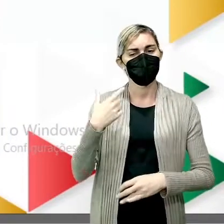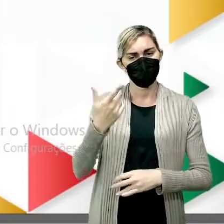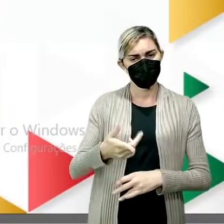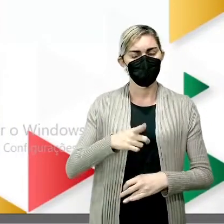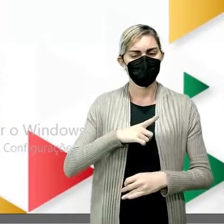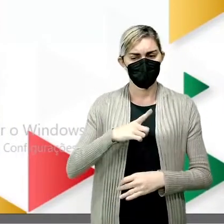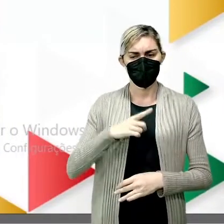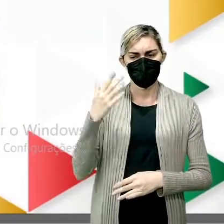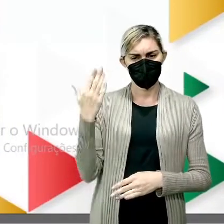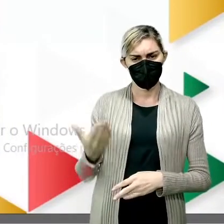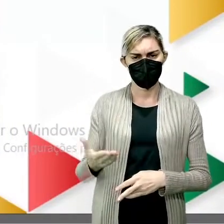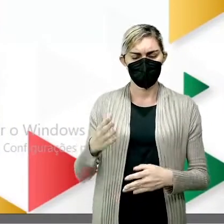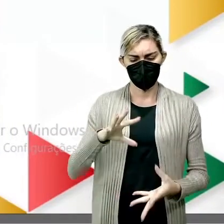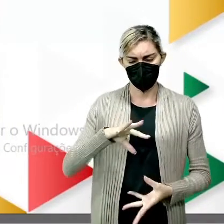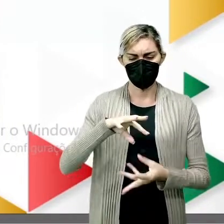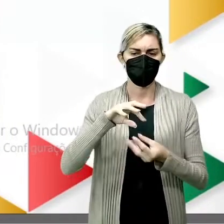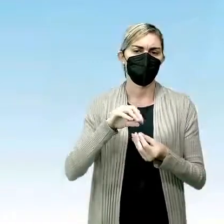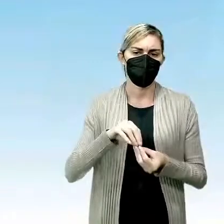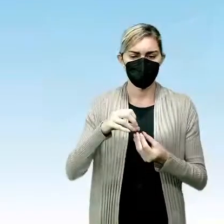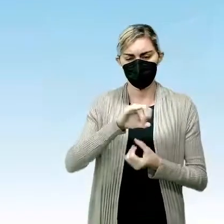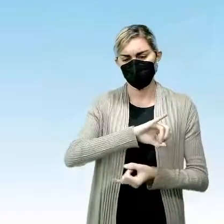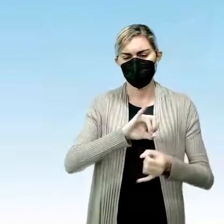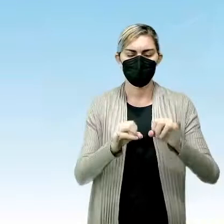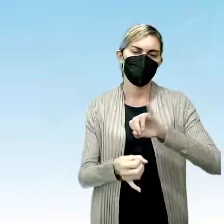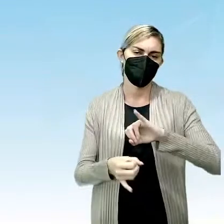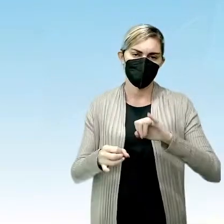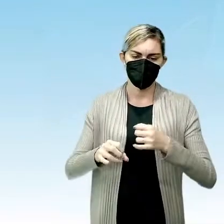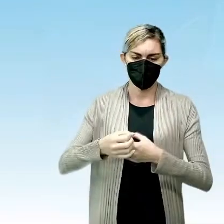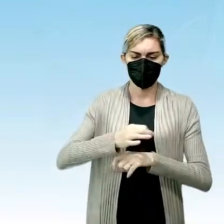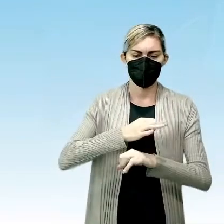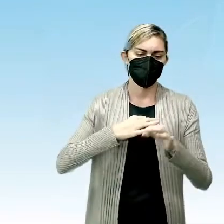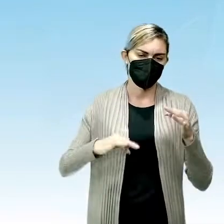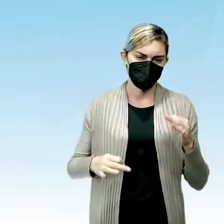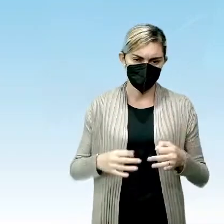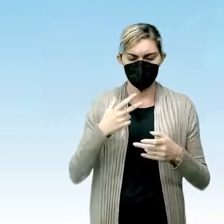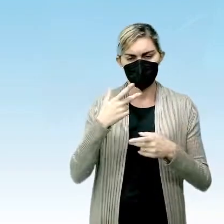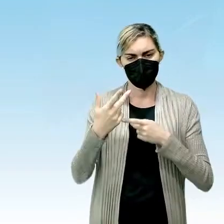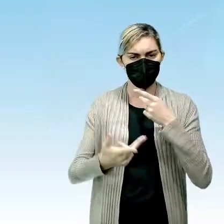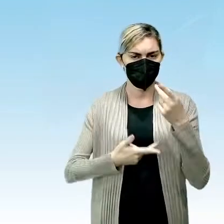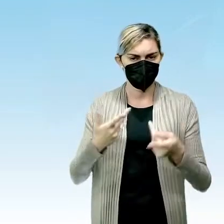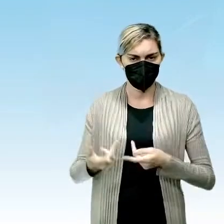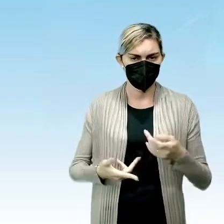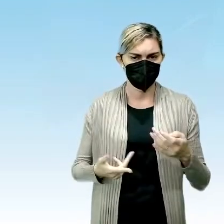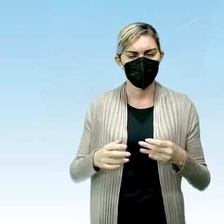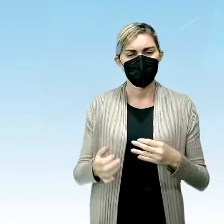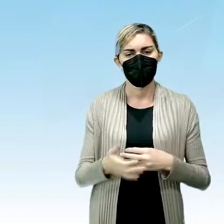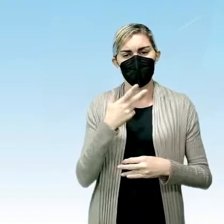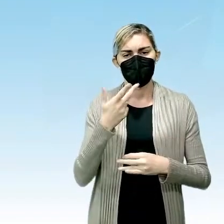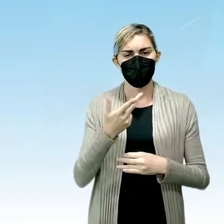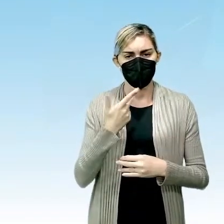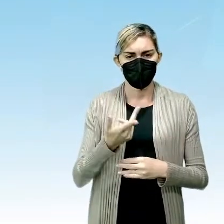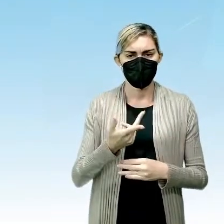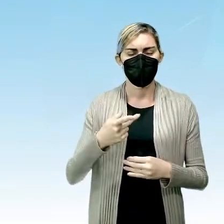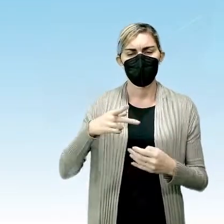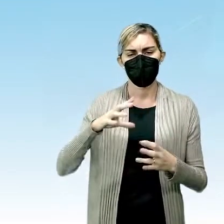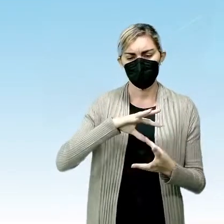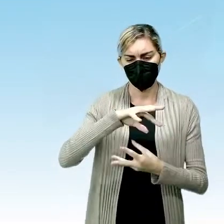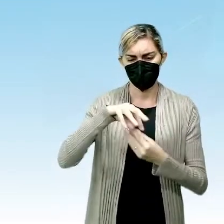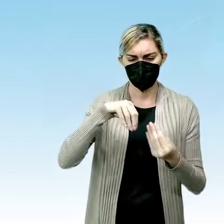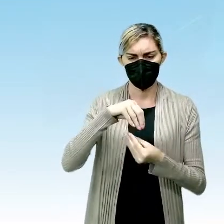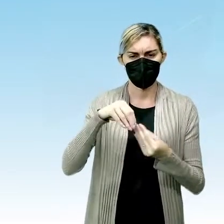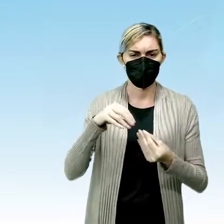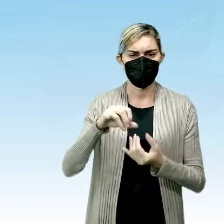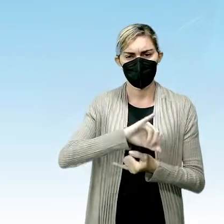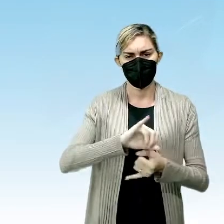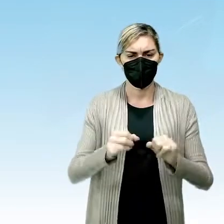a composição química das células, já que a gente vai falar das células. Quando se fala da composição química,